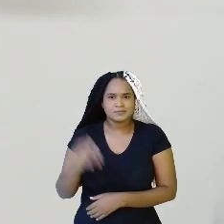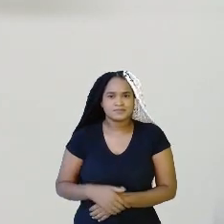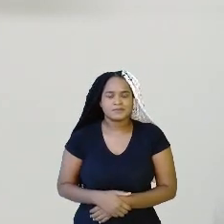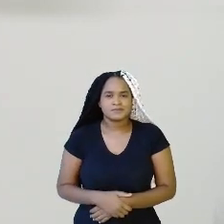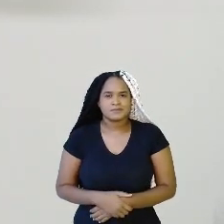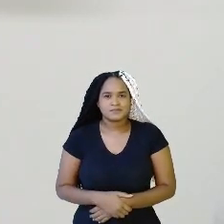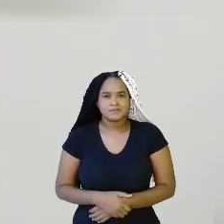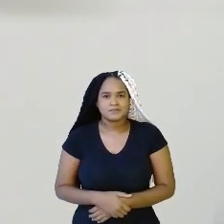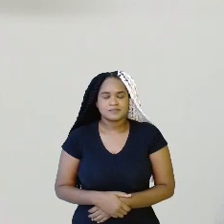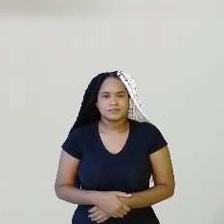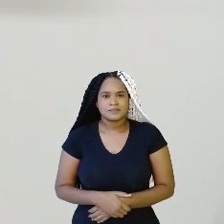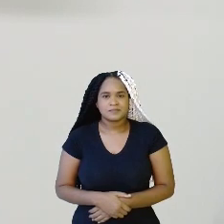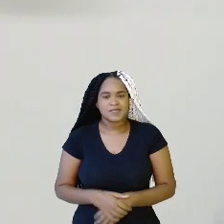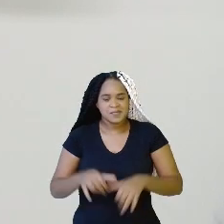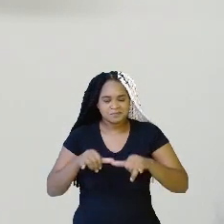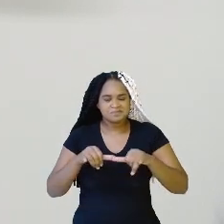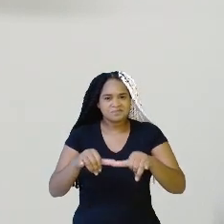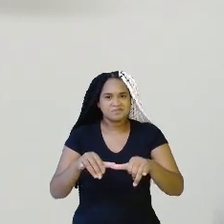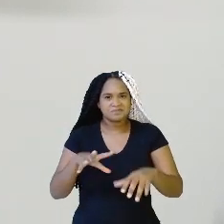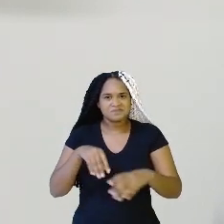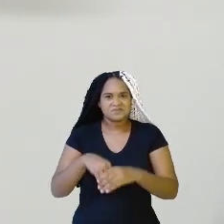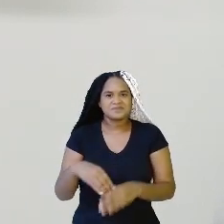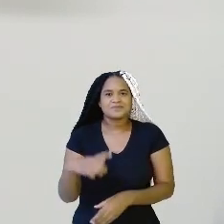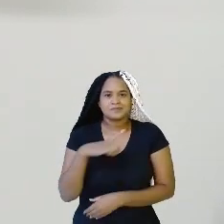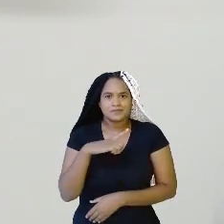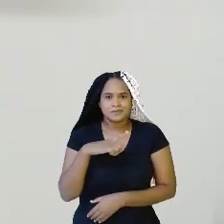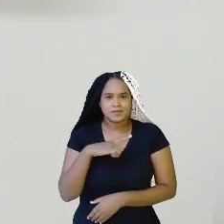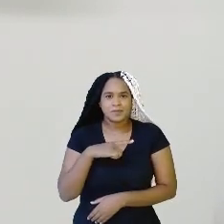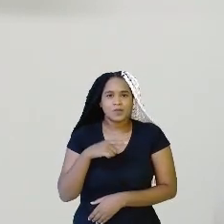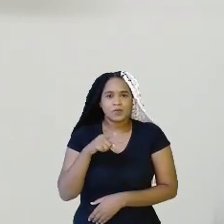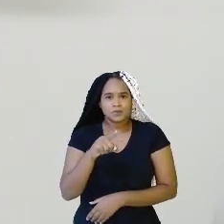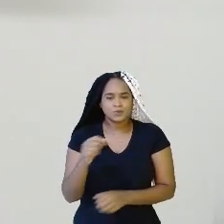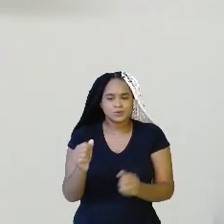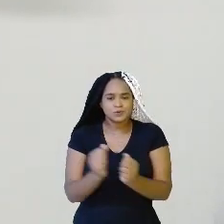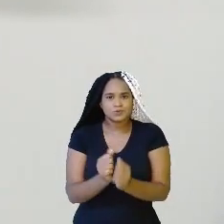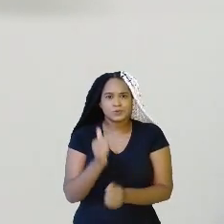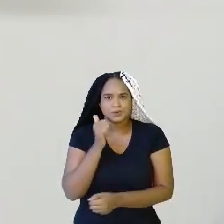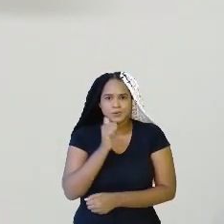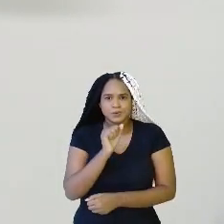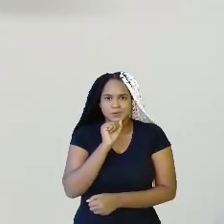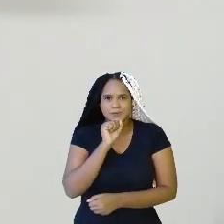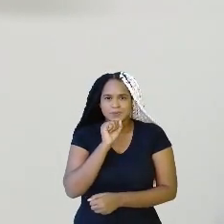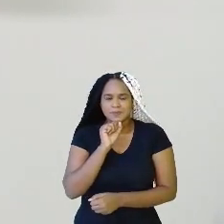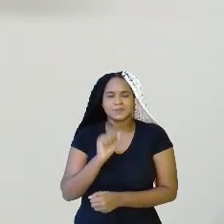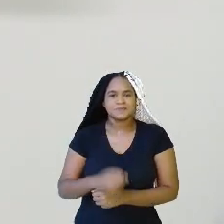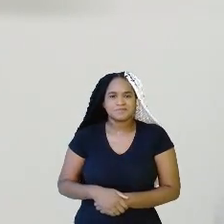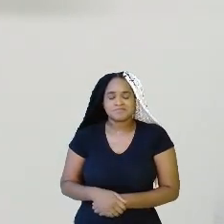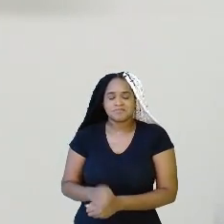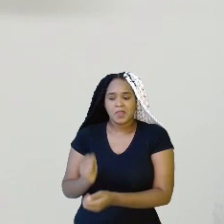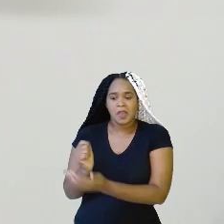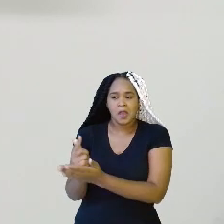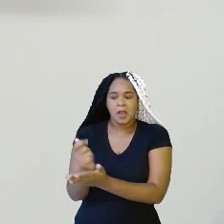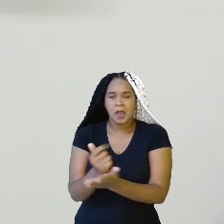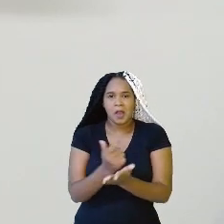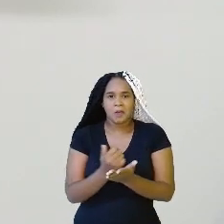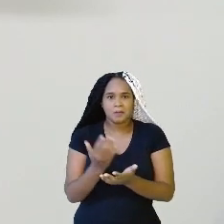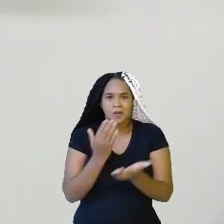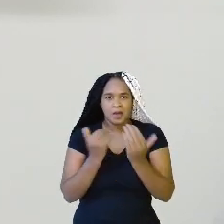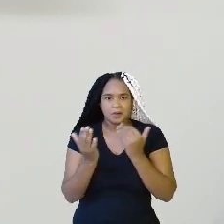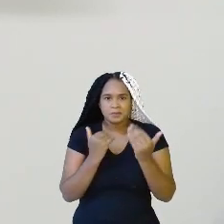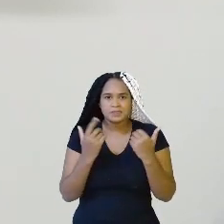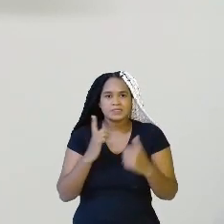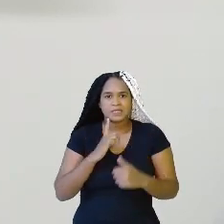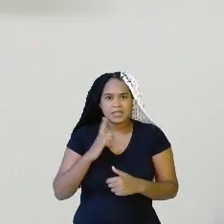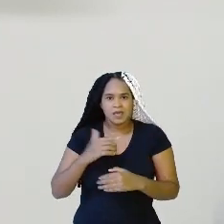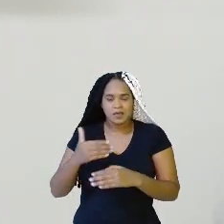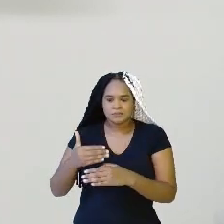Isso mesmo, no supermercado, né? Quando você vai com a sua mãe fazer as compras, sempre tem uma plaquinha dessa. E o